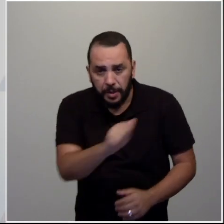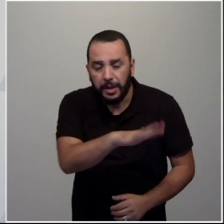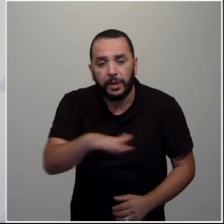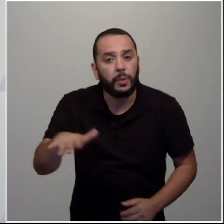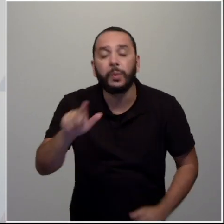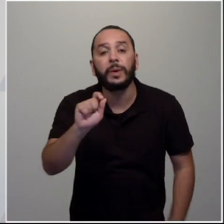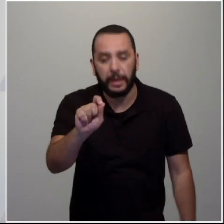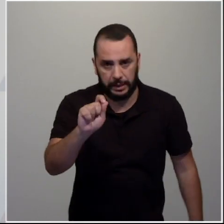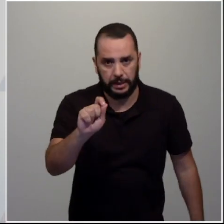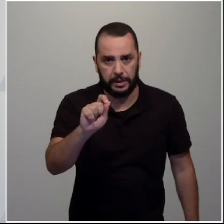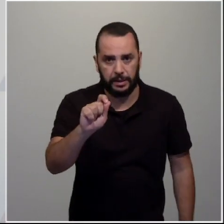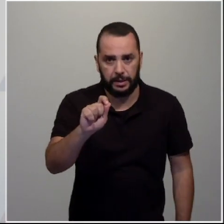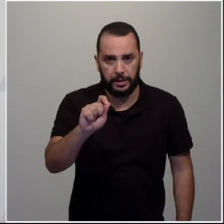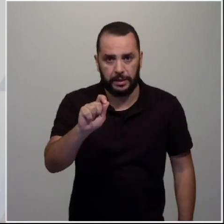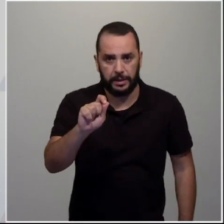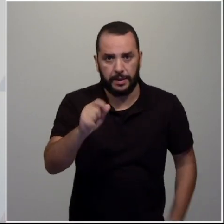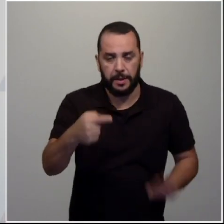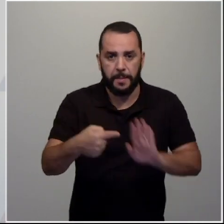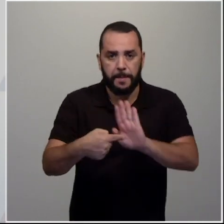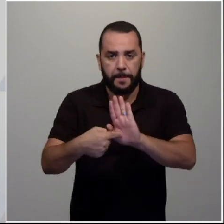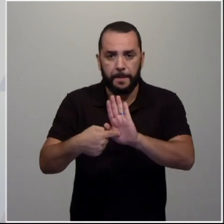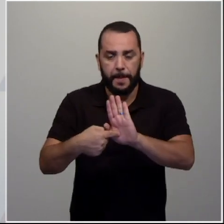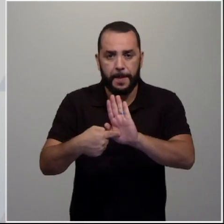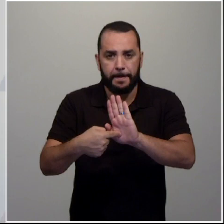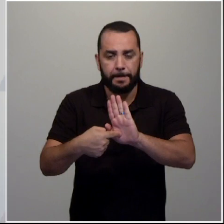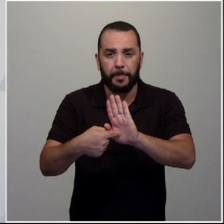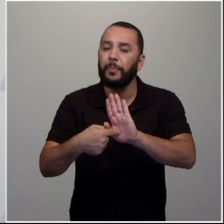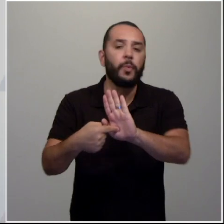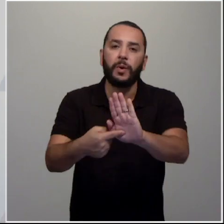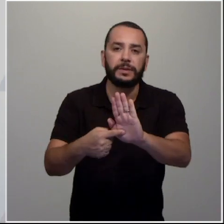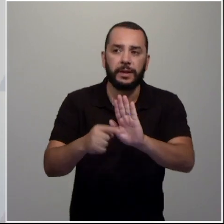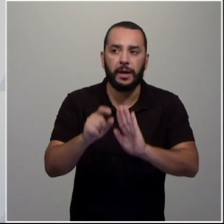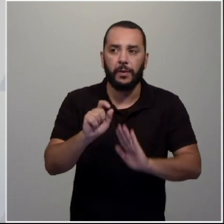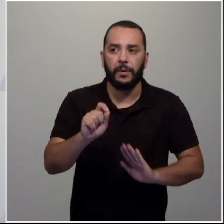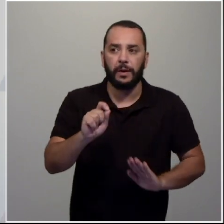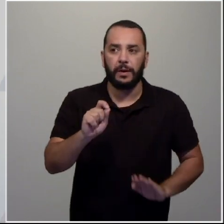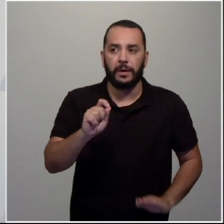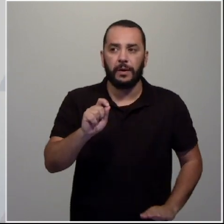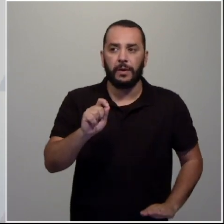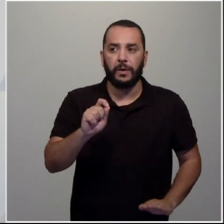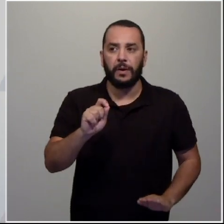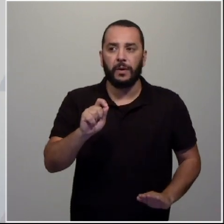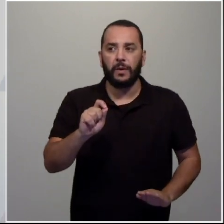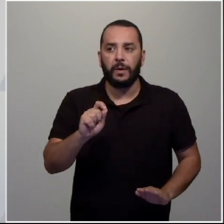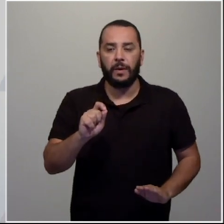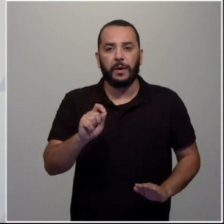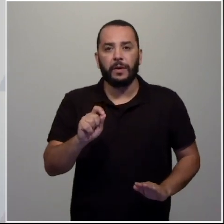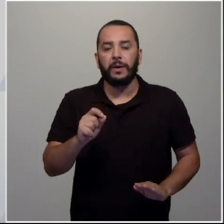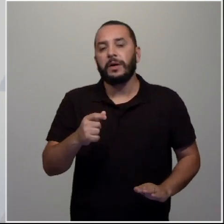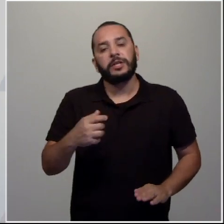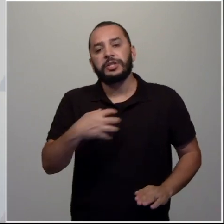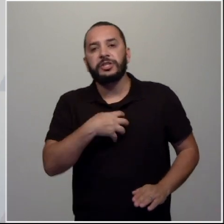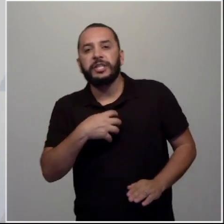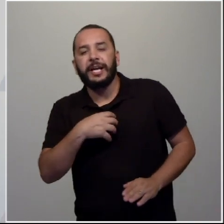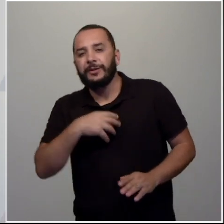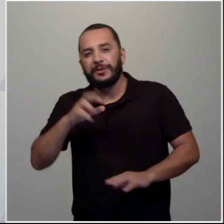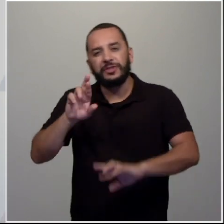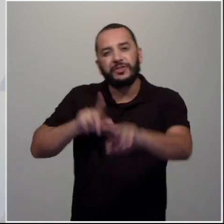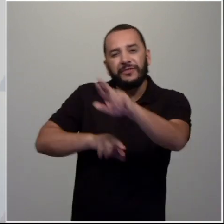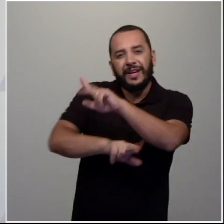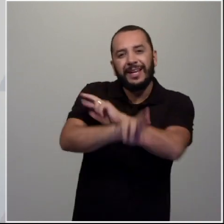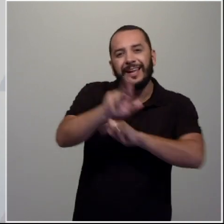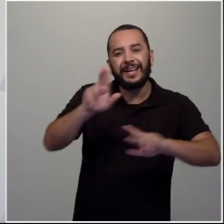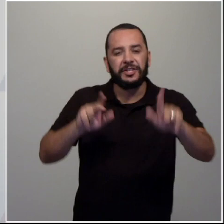lhe apresentar em é como decorre de quantas formas diferentes podem representar